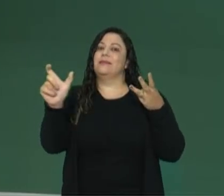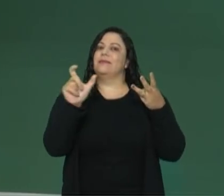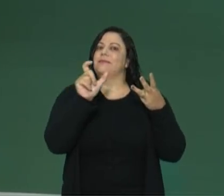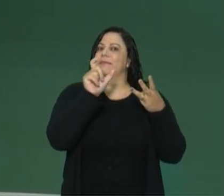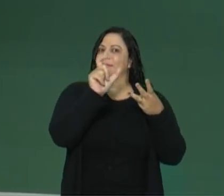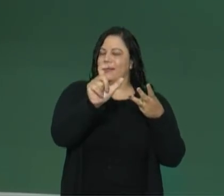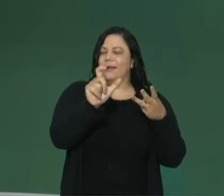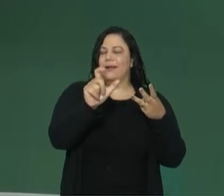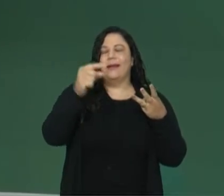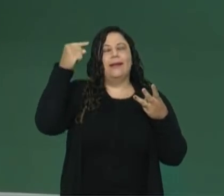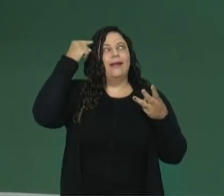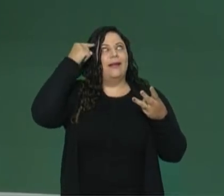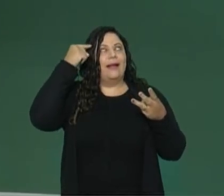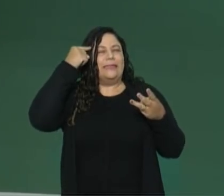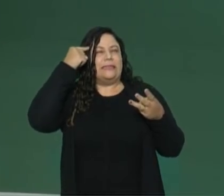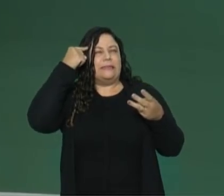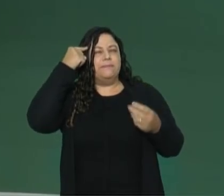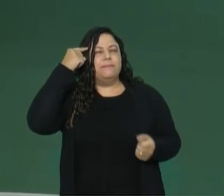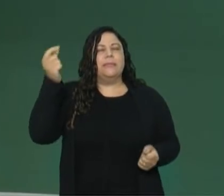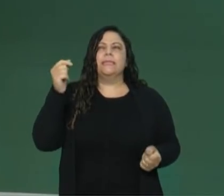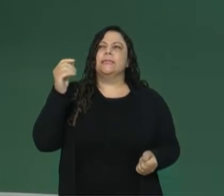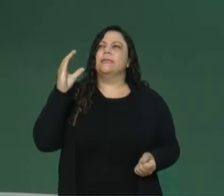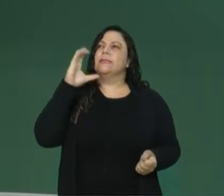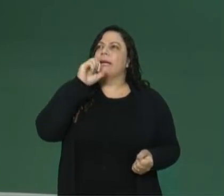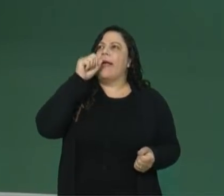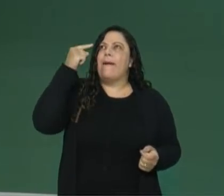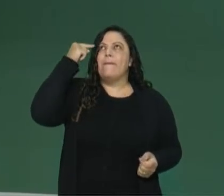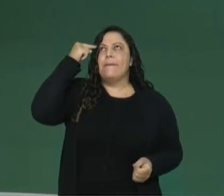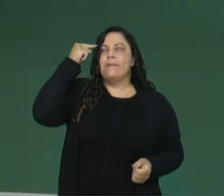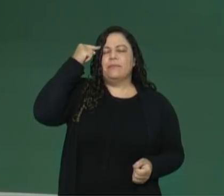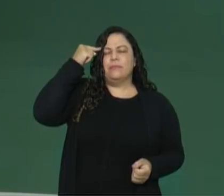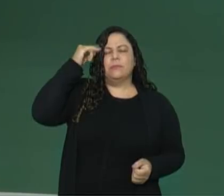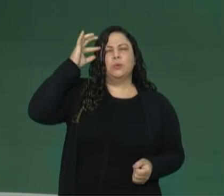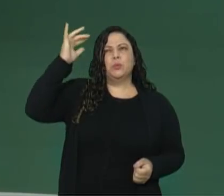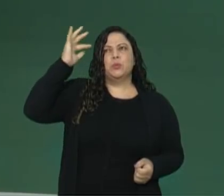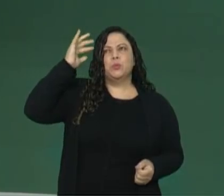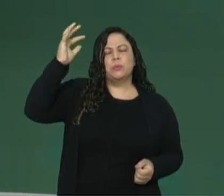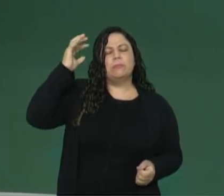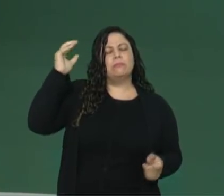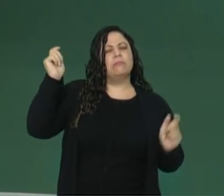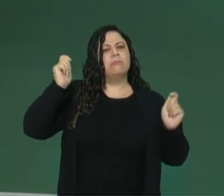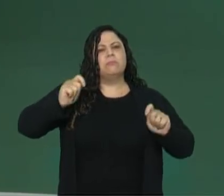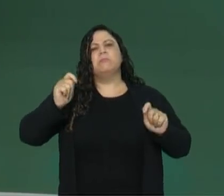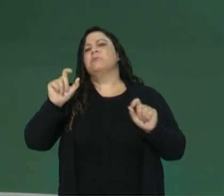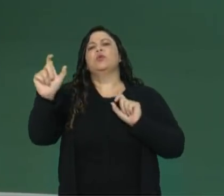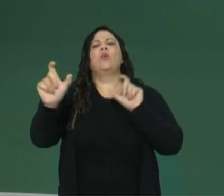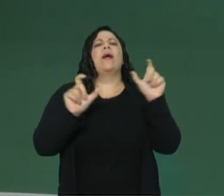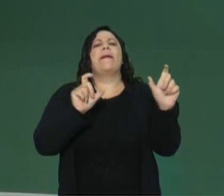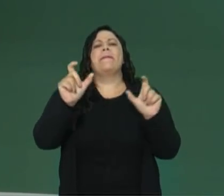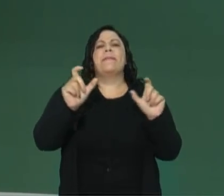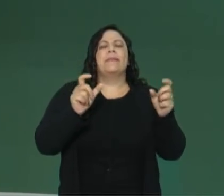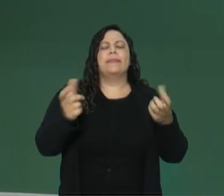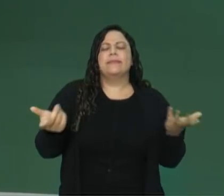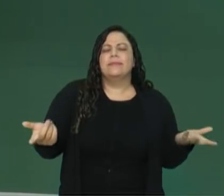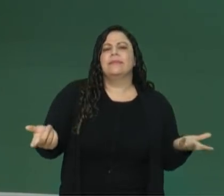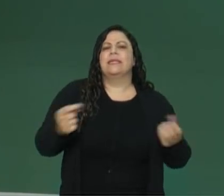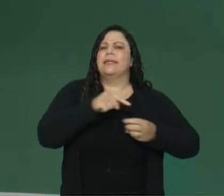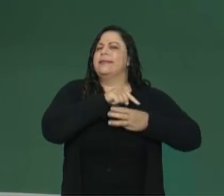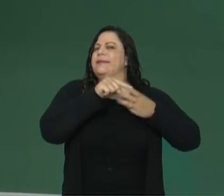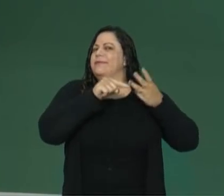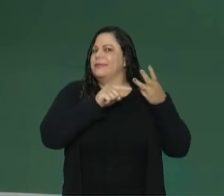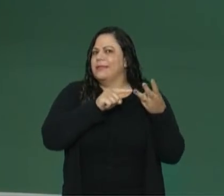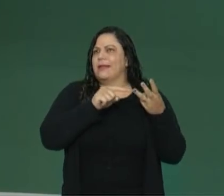Porque às vezes, assim, quando você pensa rapidamente, você não reflete tanto, vem as palavras, assim, que são